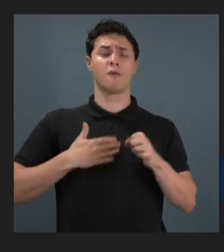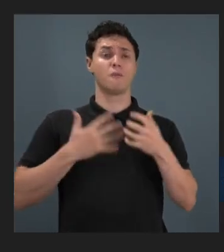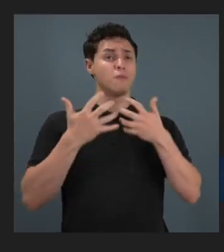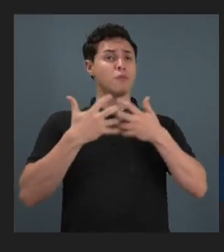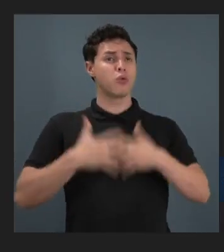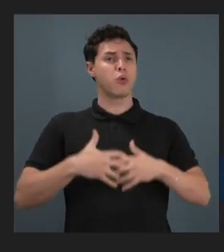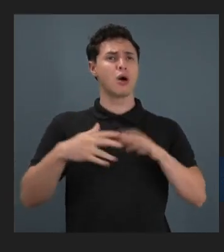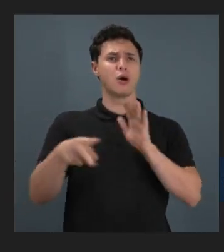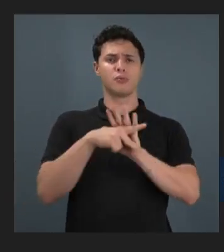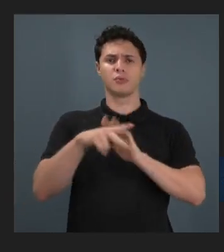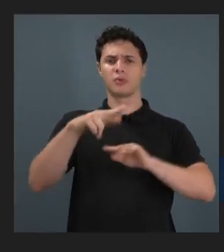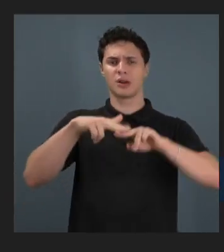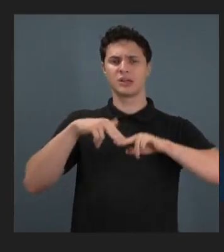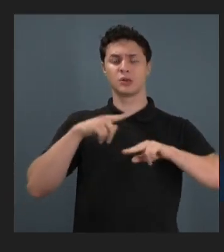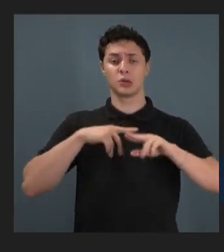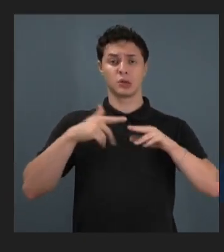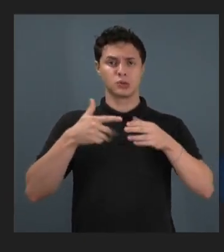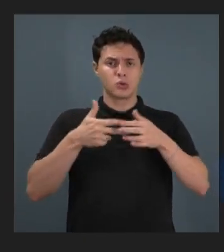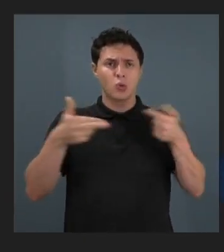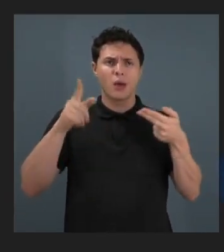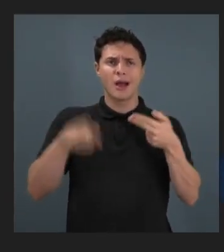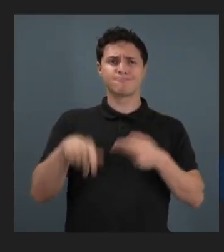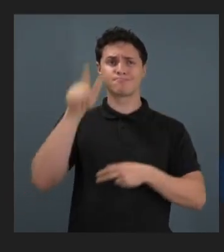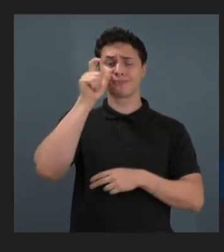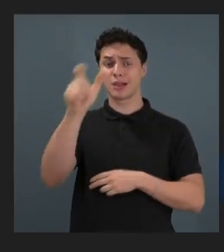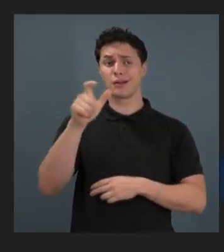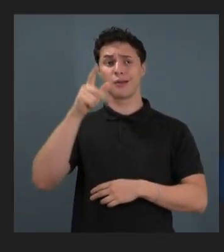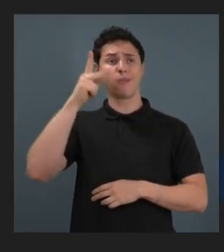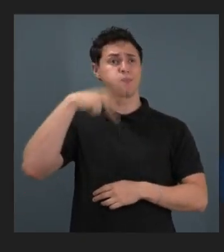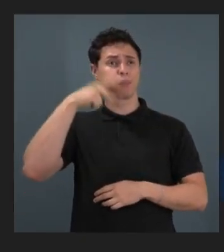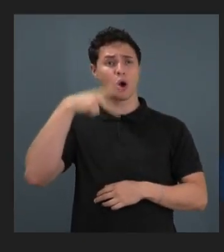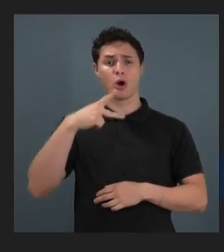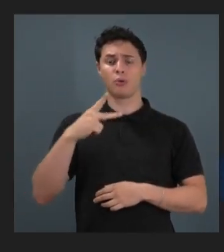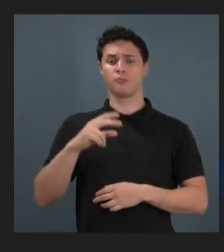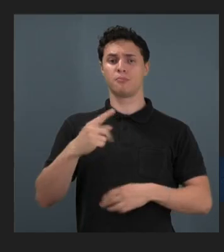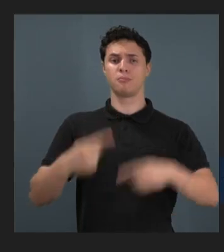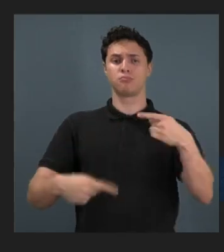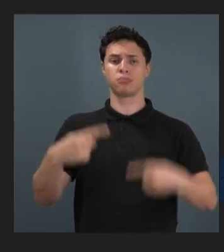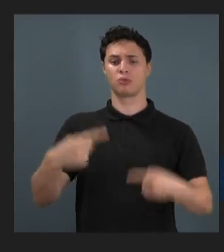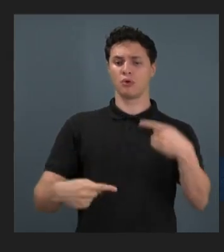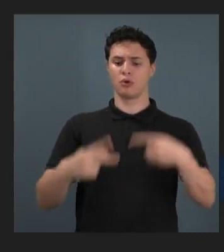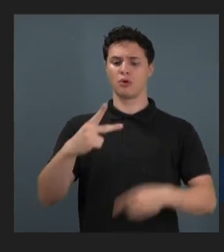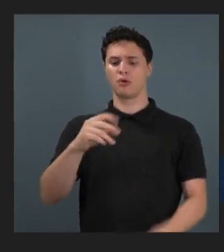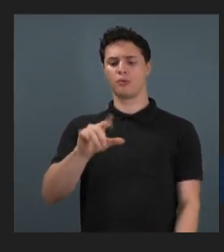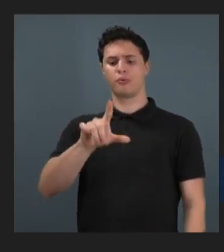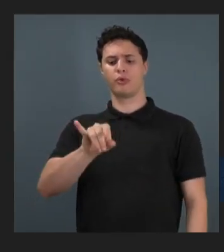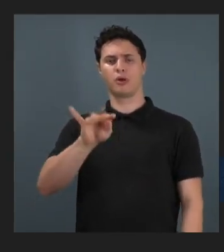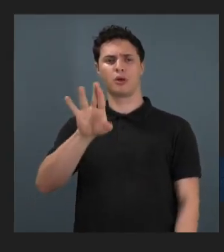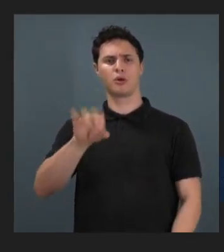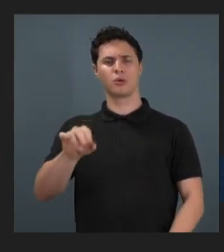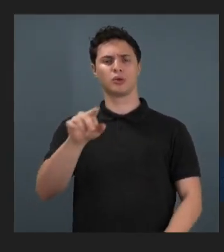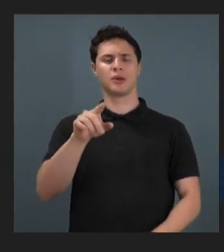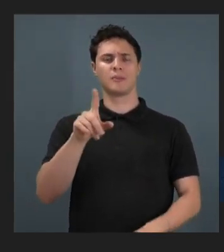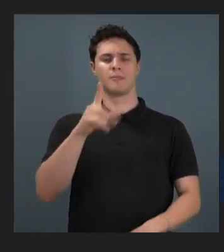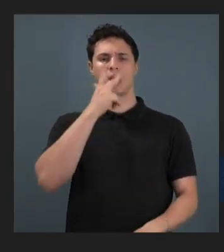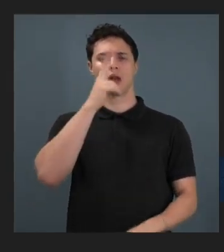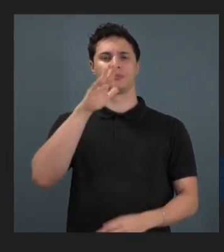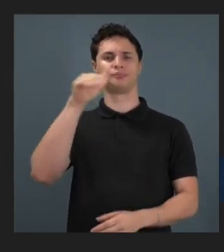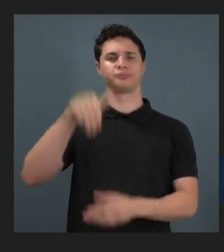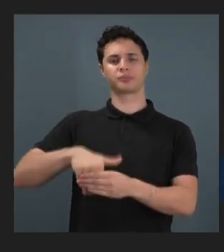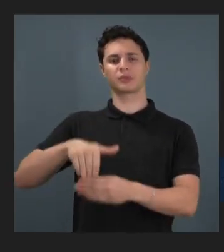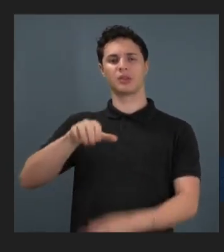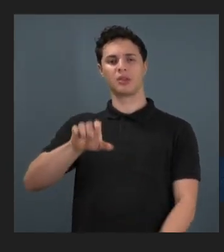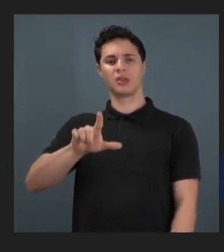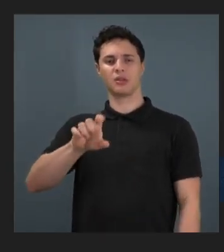por injunções de interesses políticos e dos ciclos eleitorais.